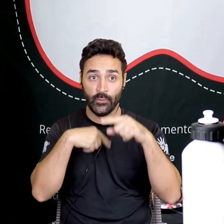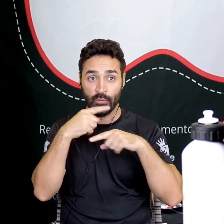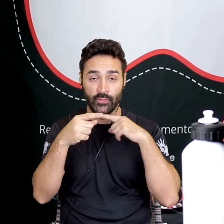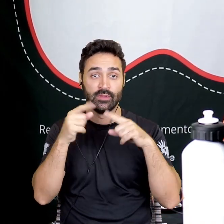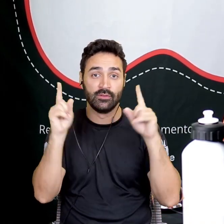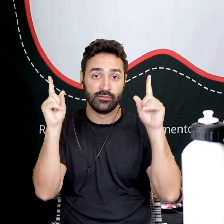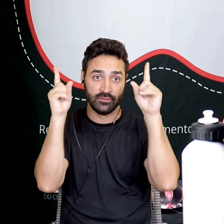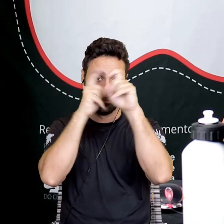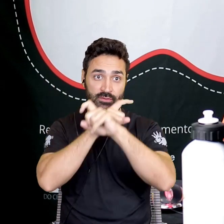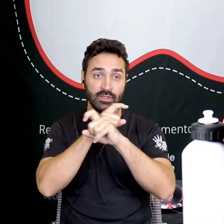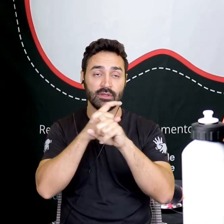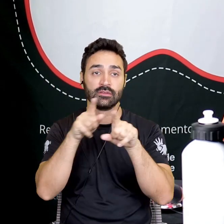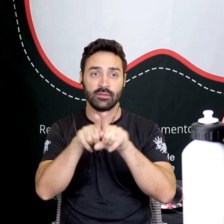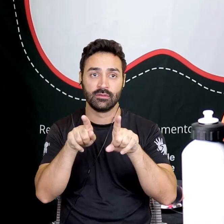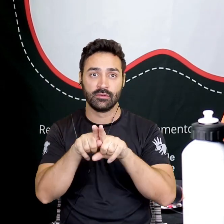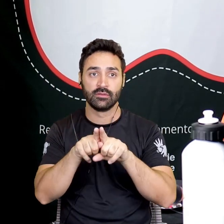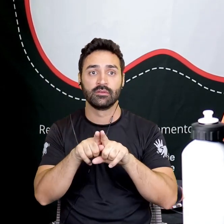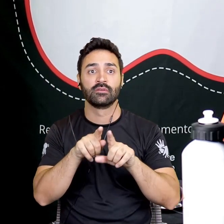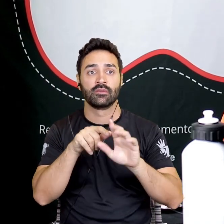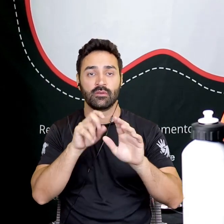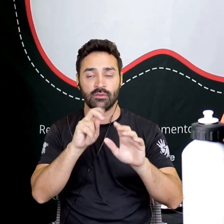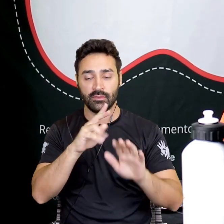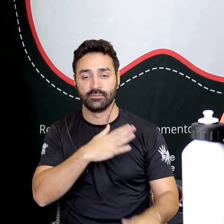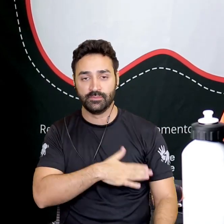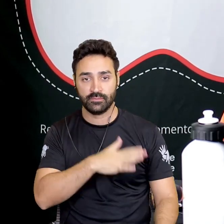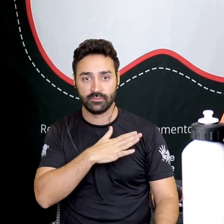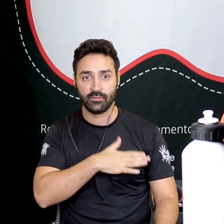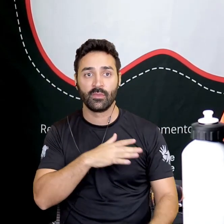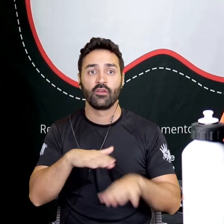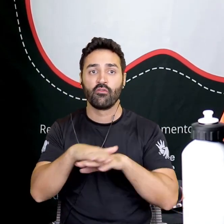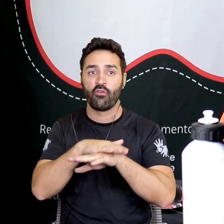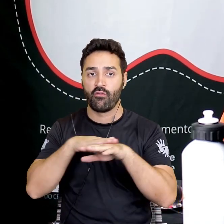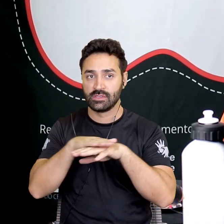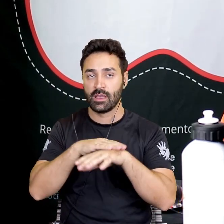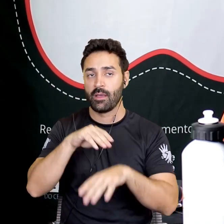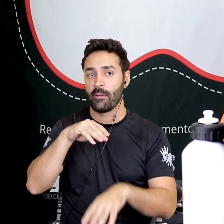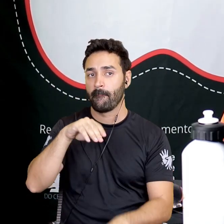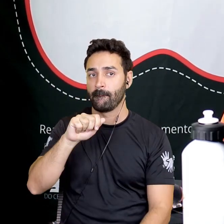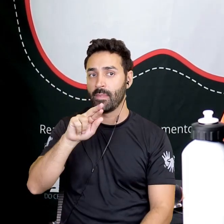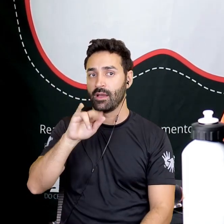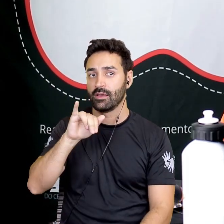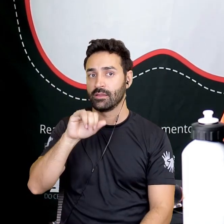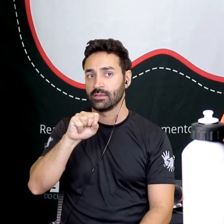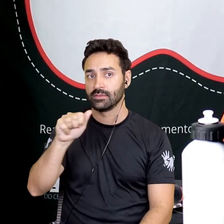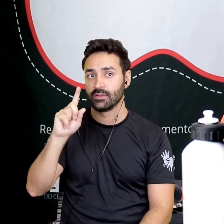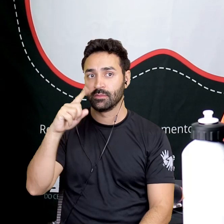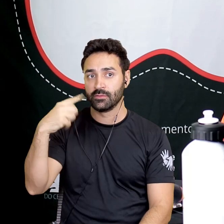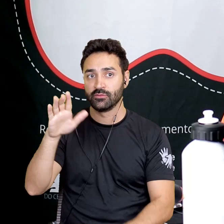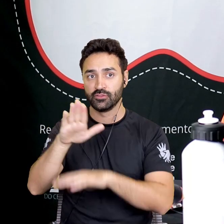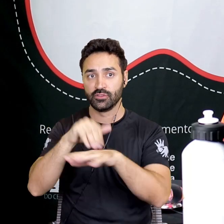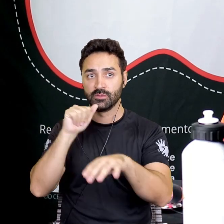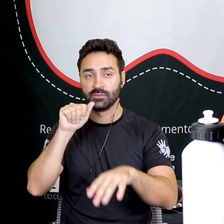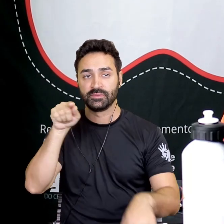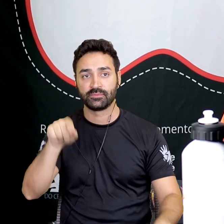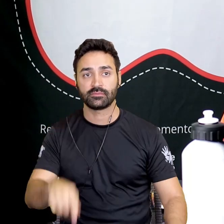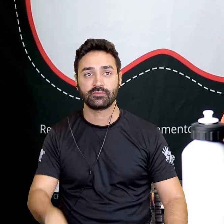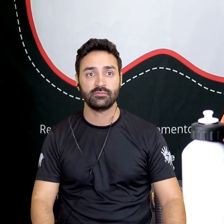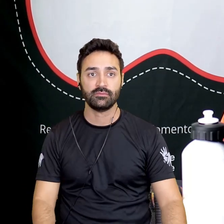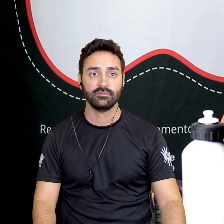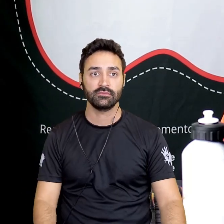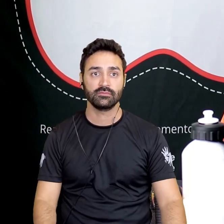dificuldades também. Tá, então só um minutinho. Vou falar com a Marisa e depois eu falo com você. Marisa, pode falar.